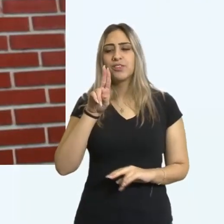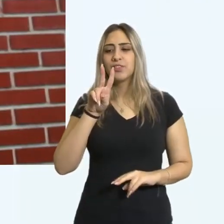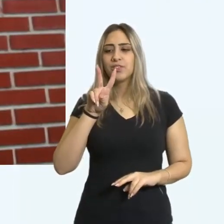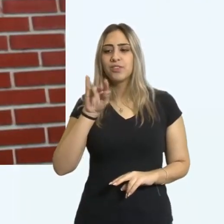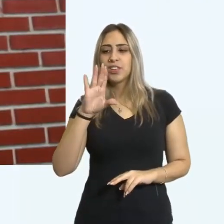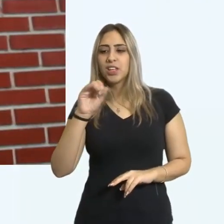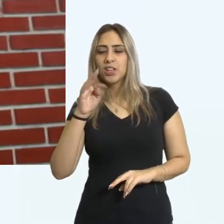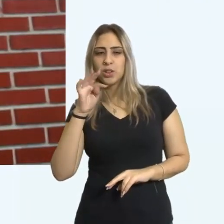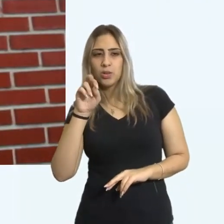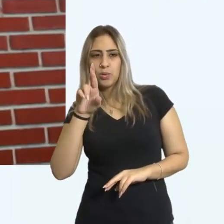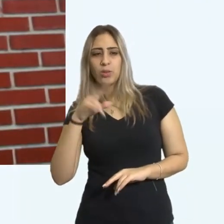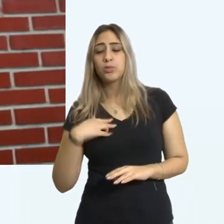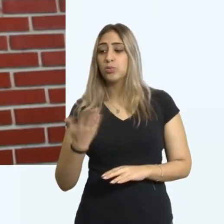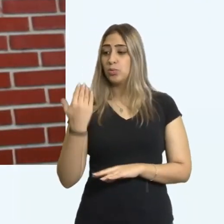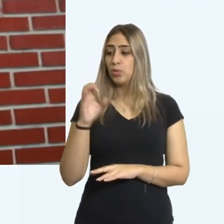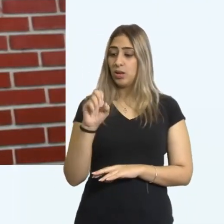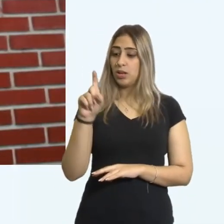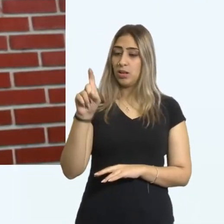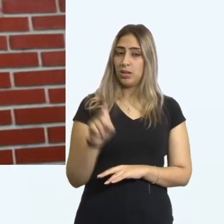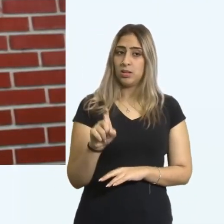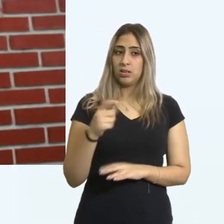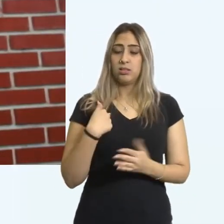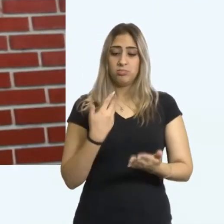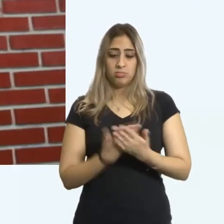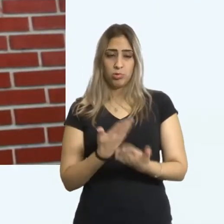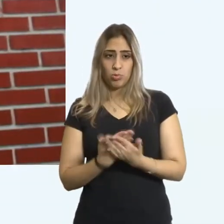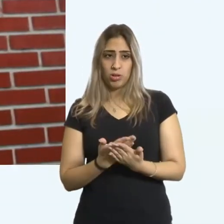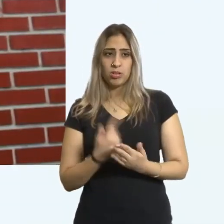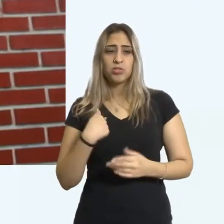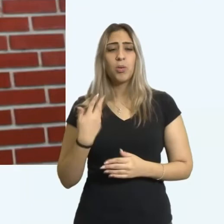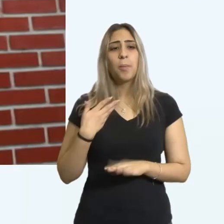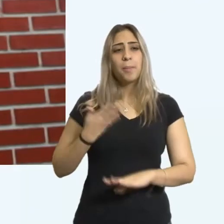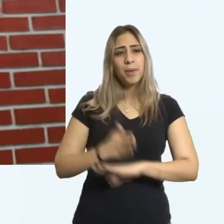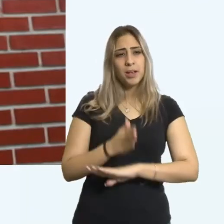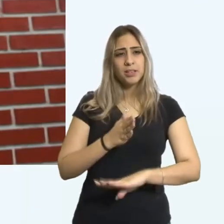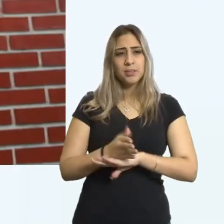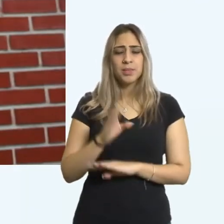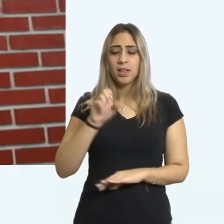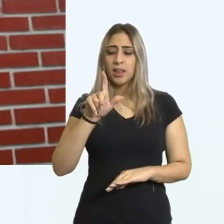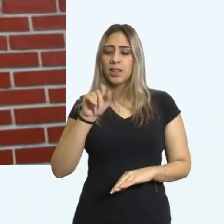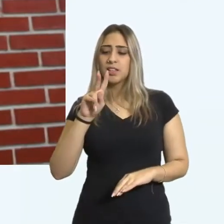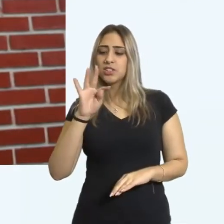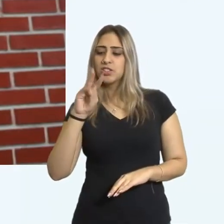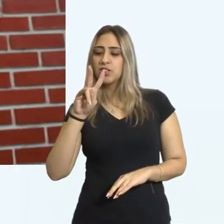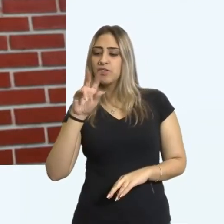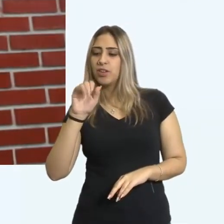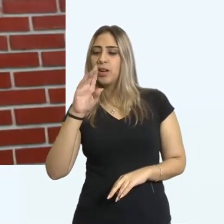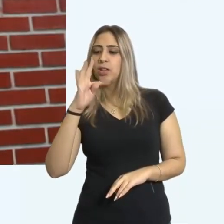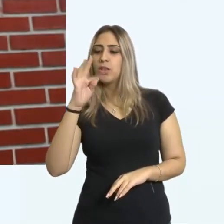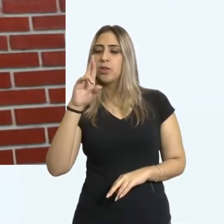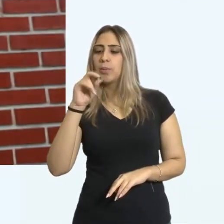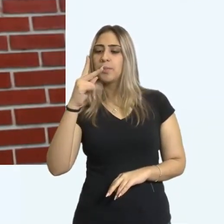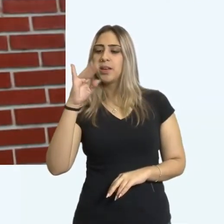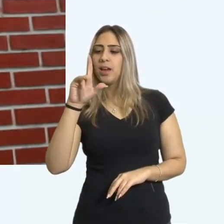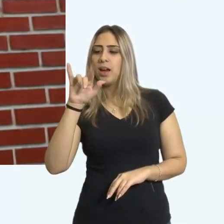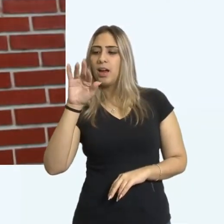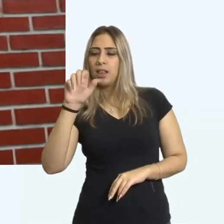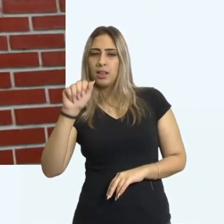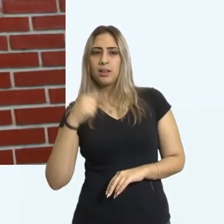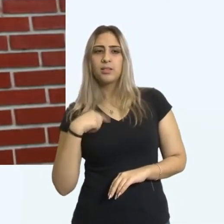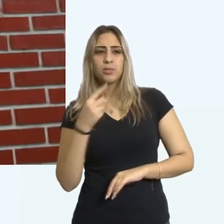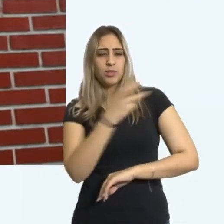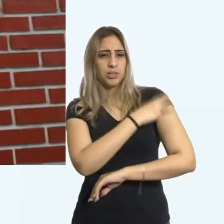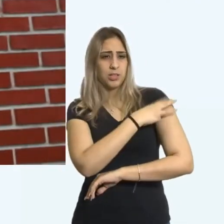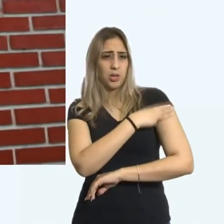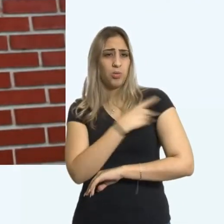Vitor eu sou um ex-estudante do Jorge rahme eu participei da eletiva Tropicália estava finalizando terceiro ano a primeira